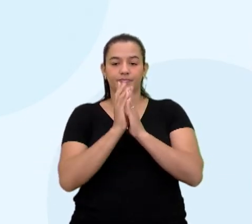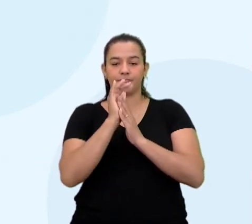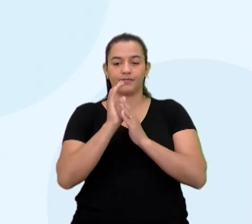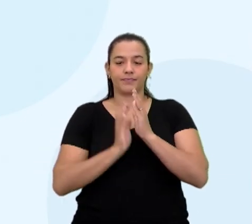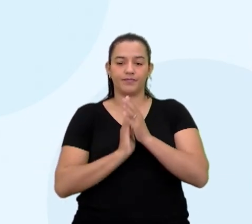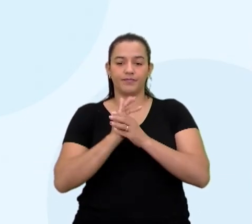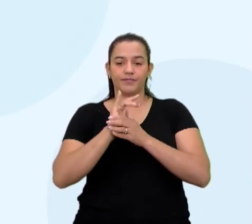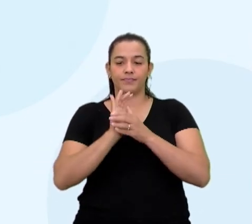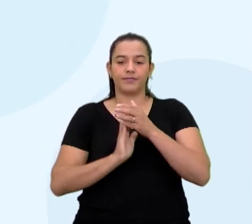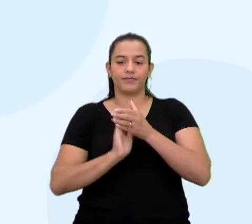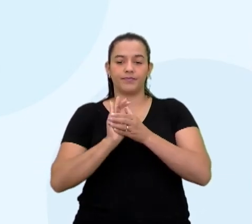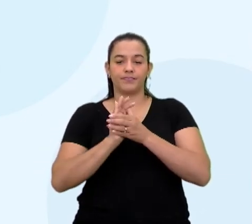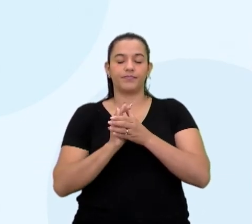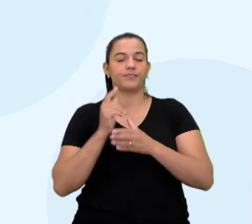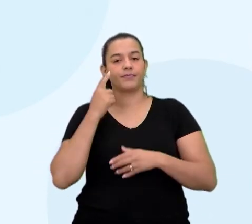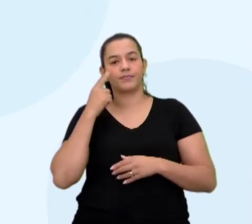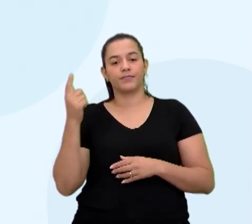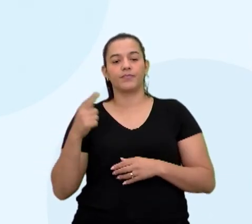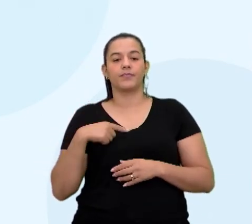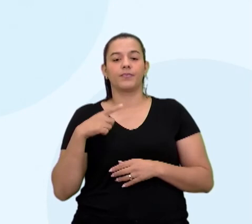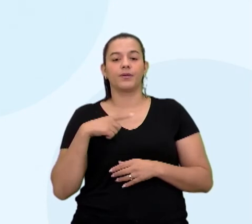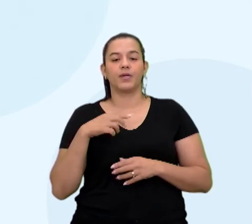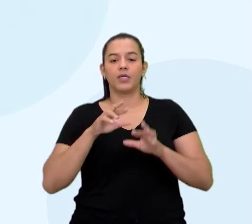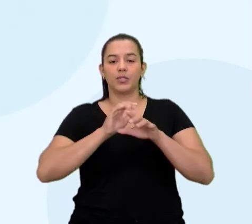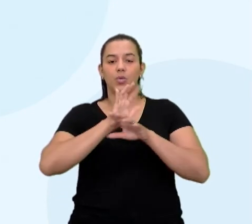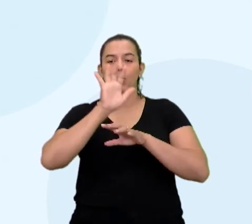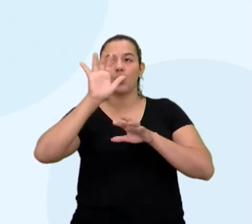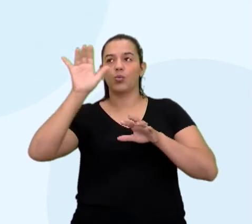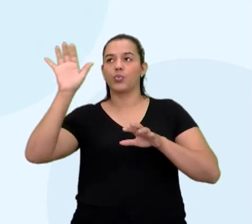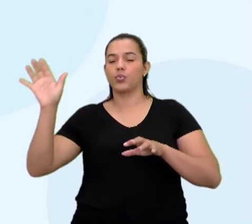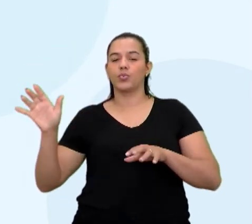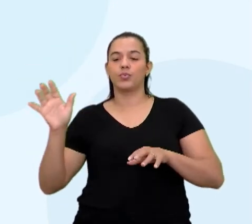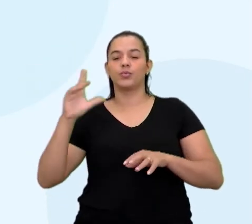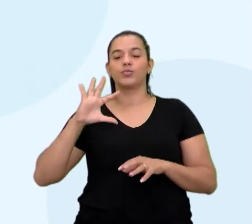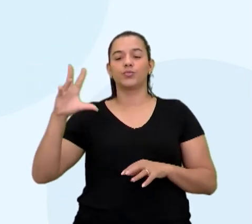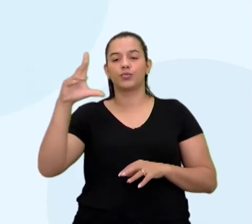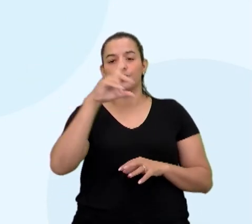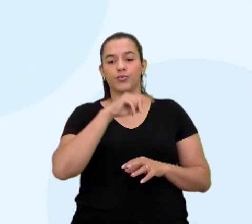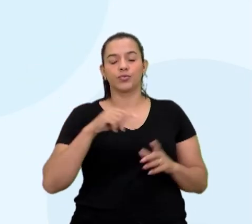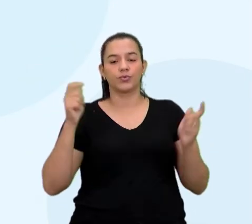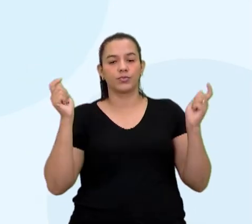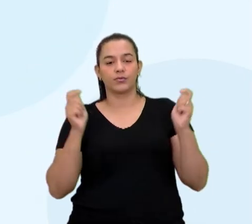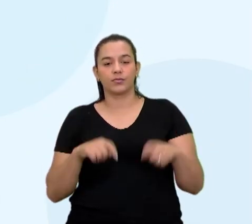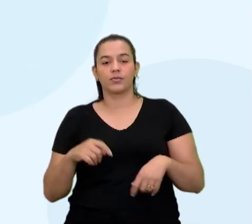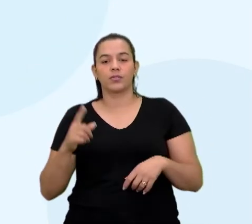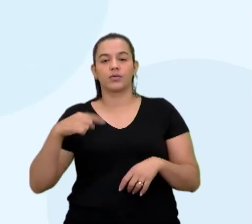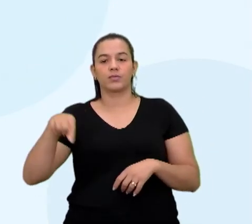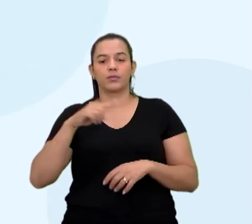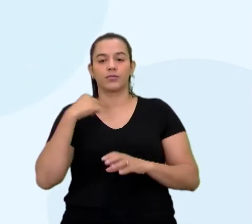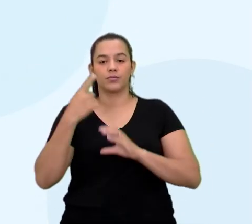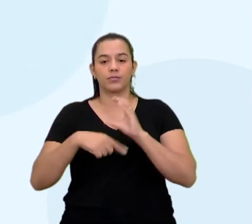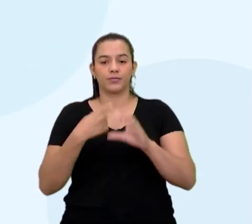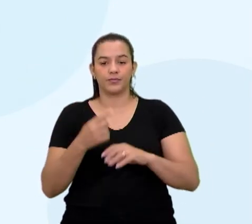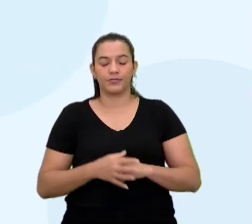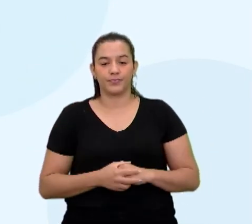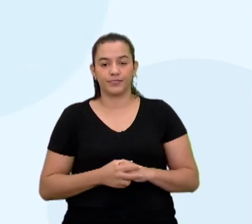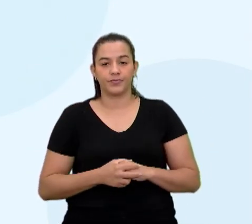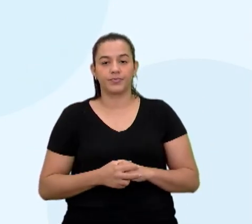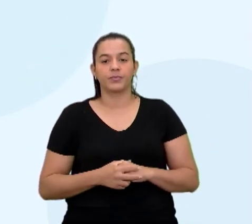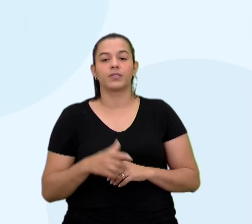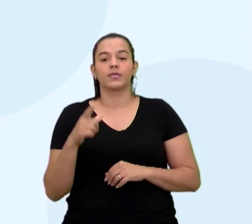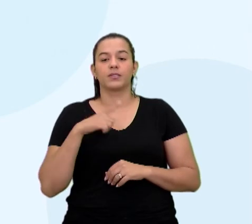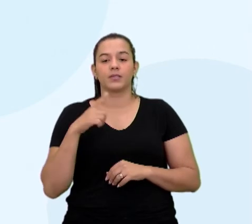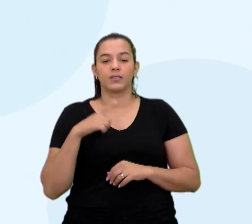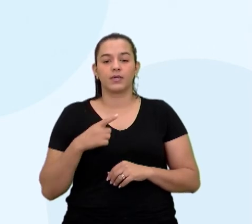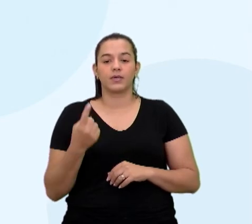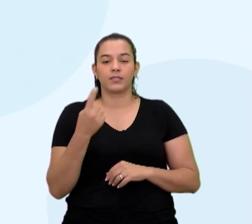o magma, né, sai a fuligem, sai todo esse processo que vem do interior do planeta, né? E aí nós temos aí a parte